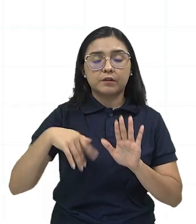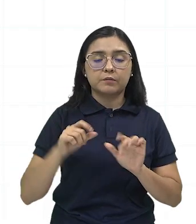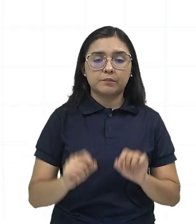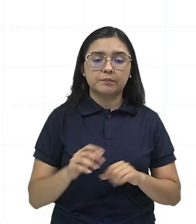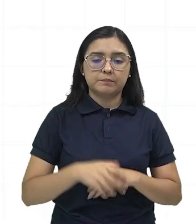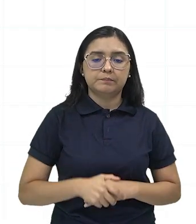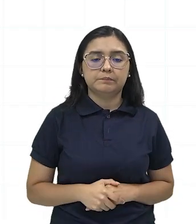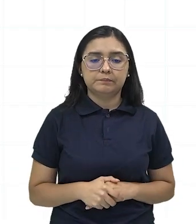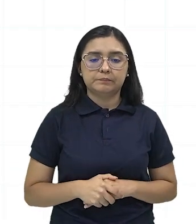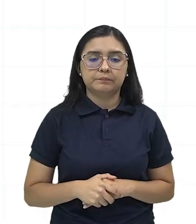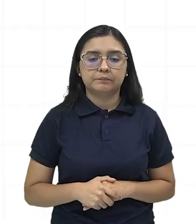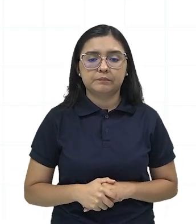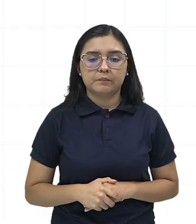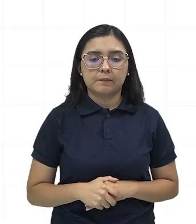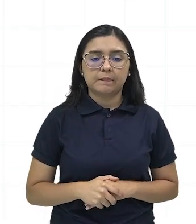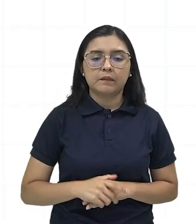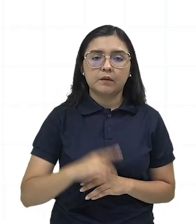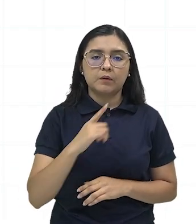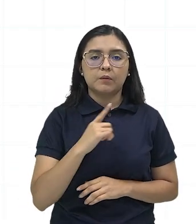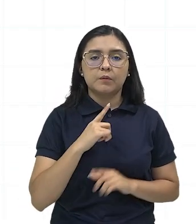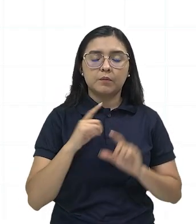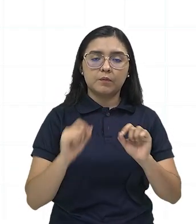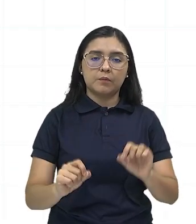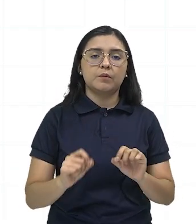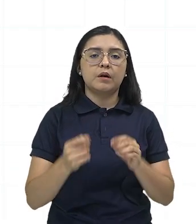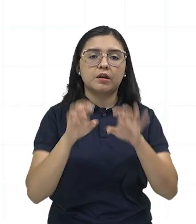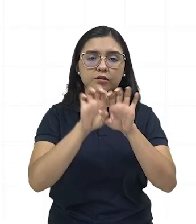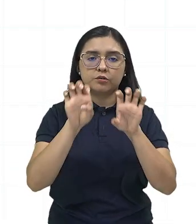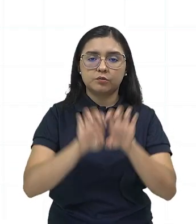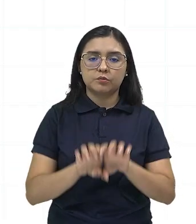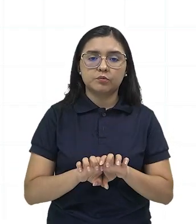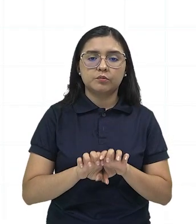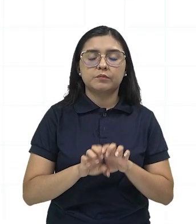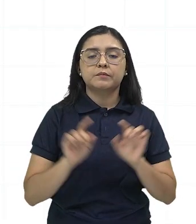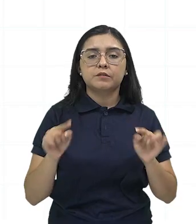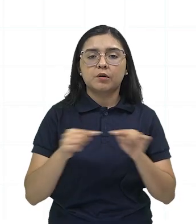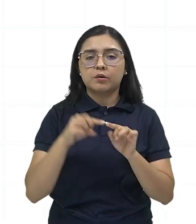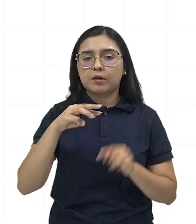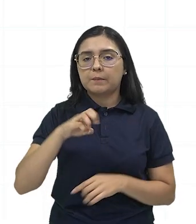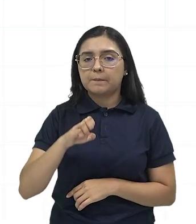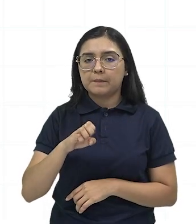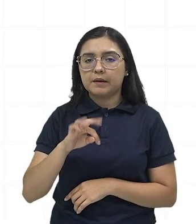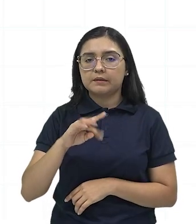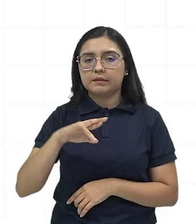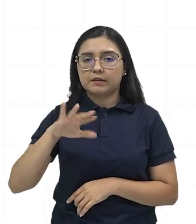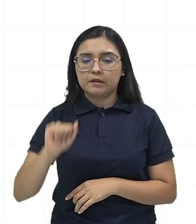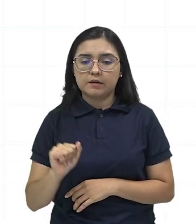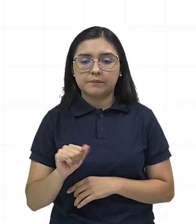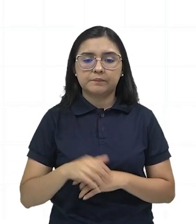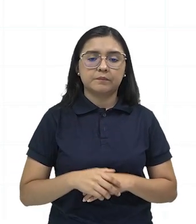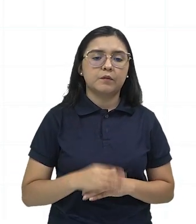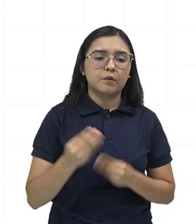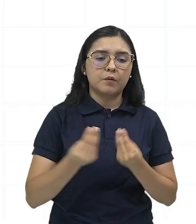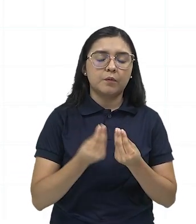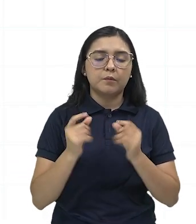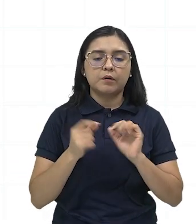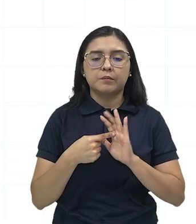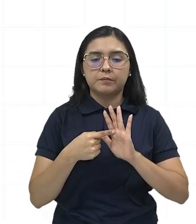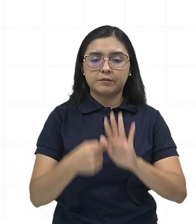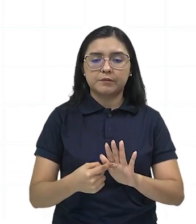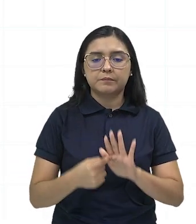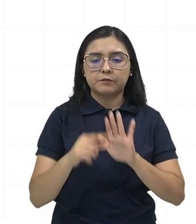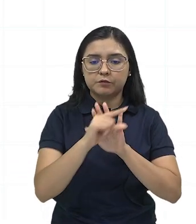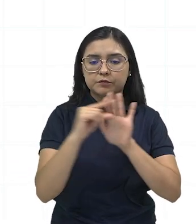para terminar a minha linha. Não, o meu poema vai ser dividido conforme a métrica que eu busquei ou a forma que eu quero expressá-la no caso